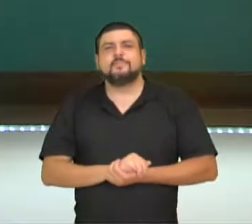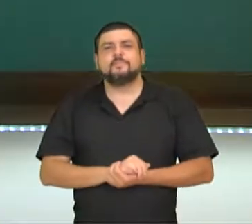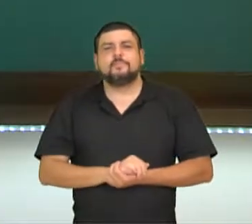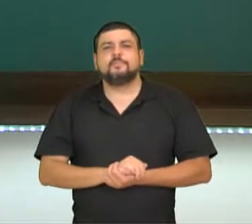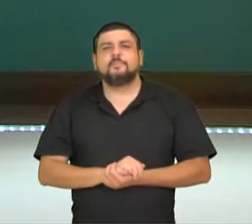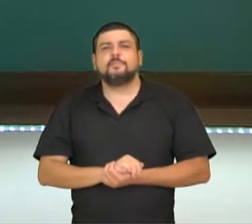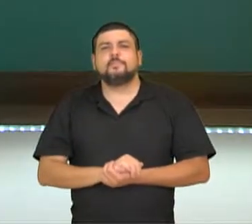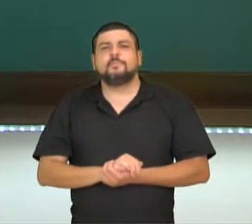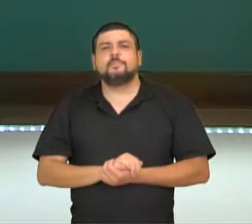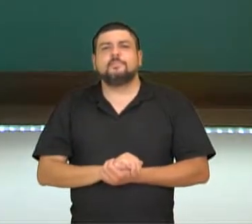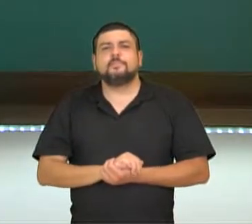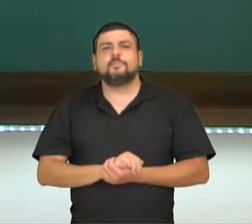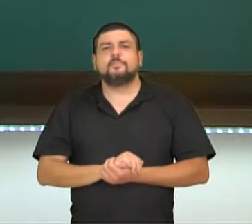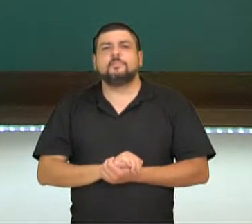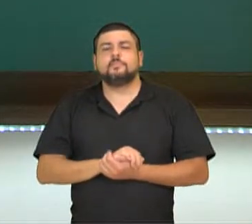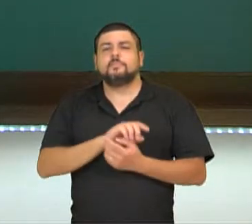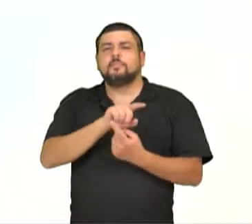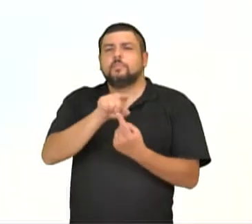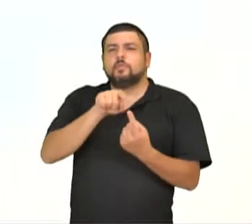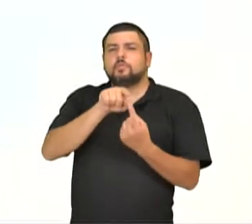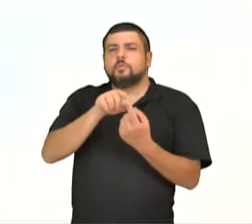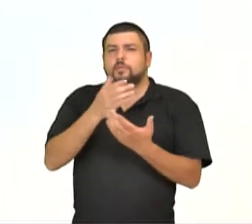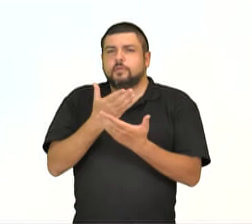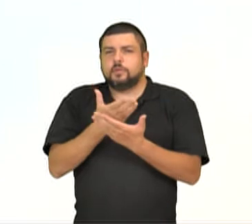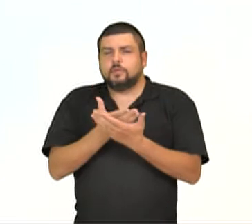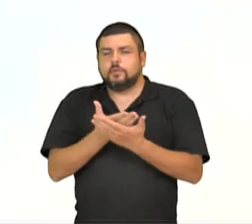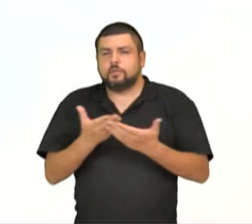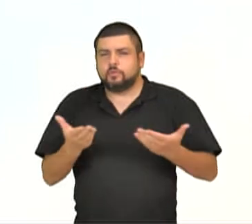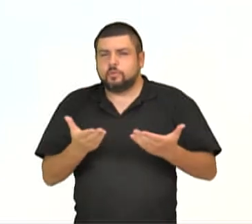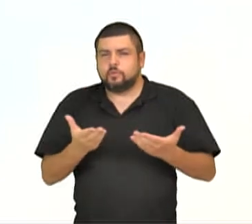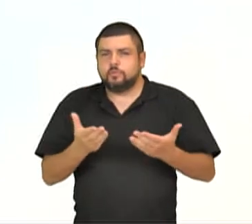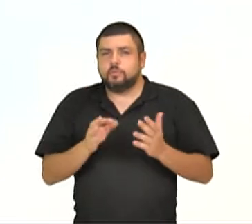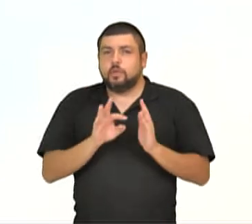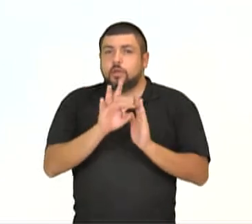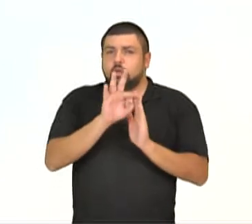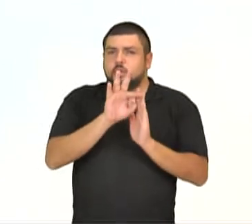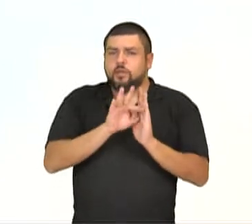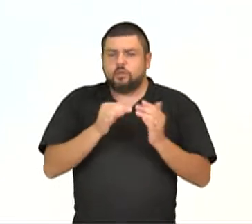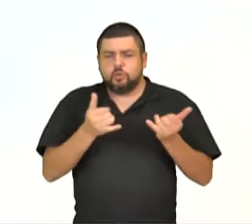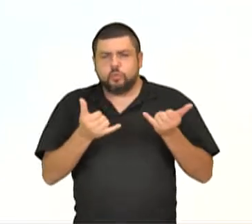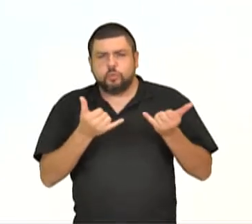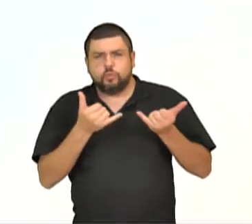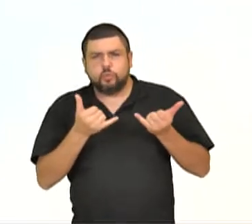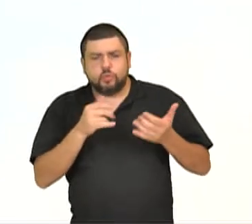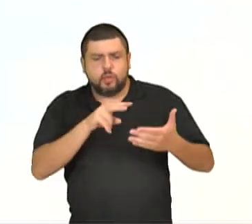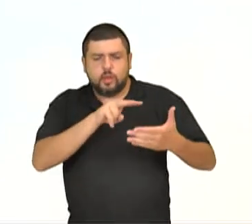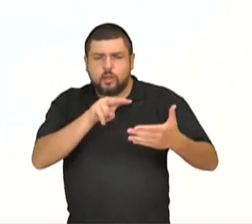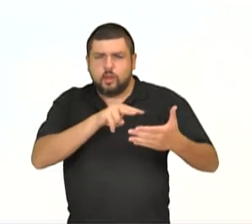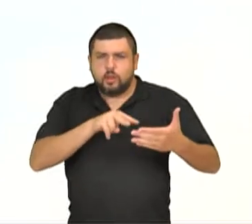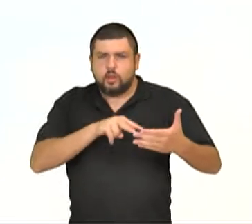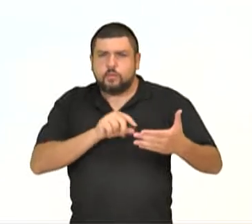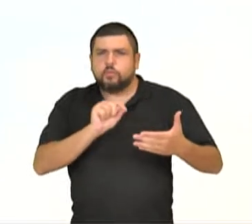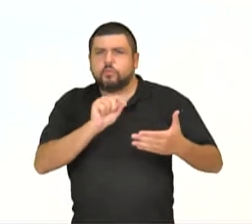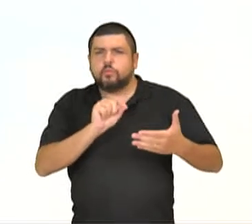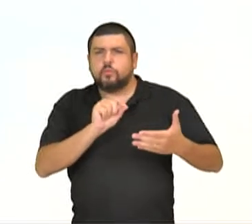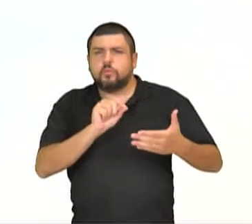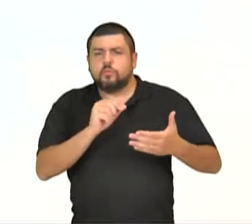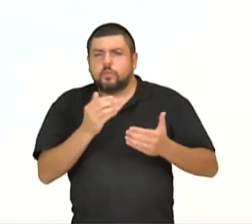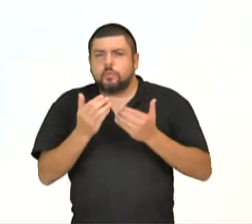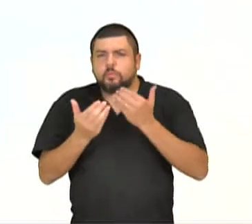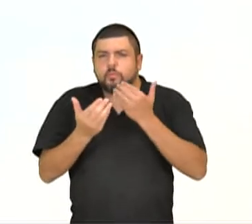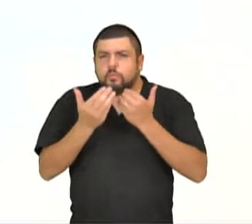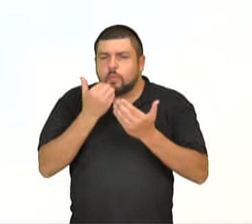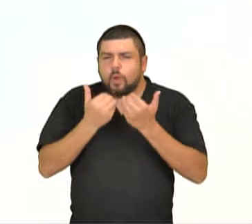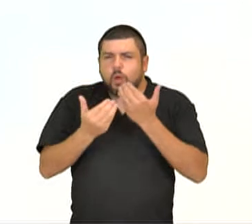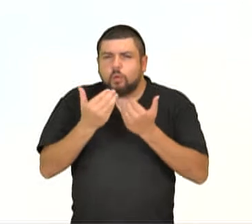Os objetivos da nossa aula de hoje são: vamos ler textos informativos sobre comidas que combinam.